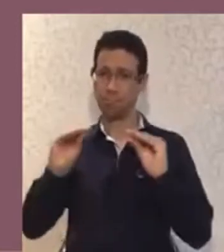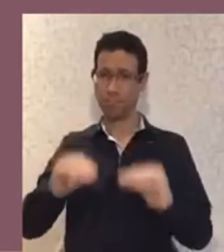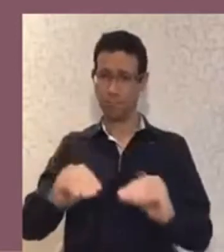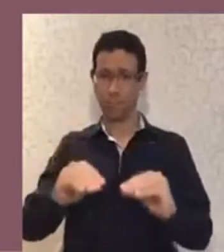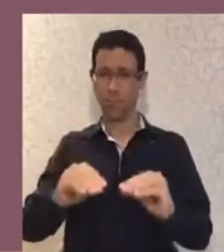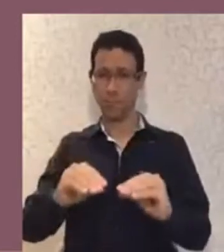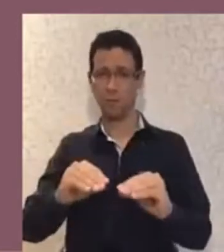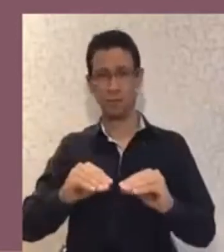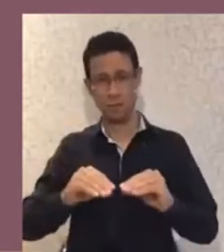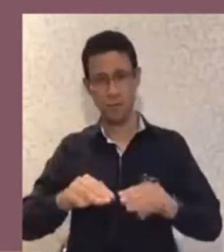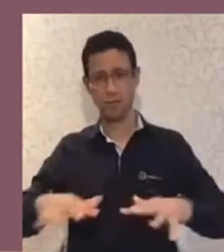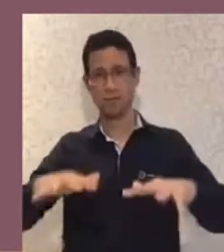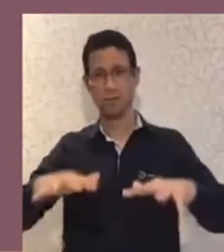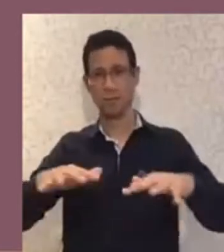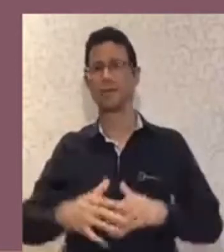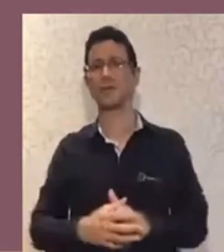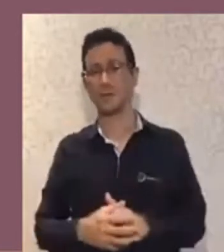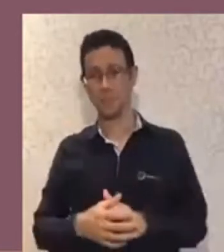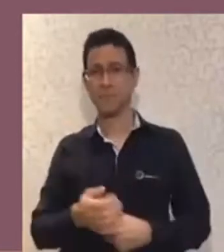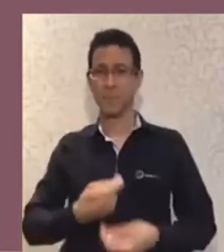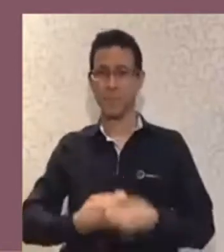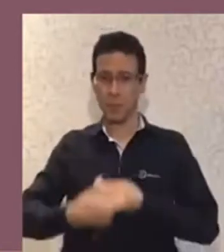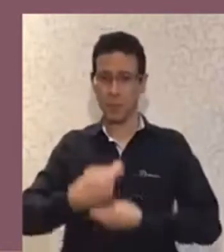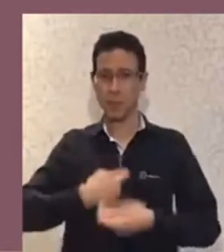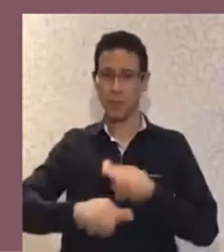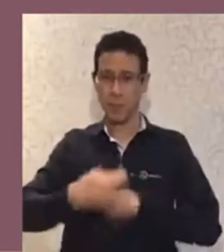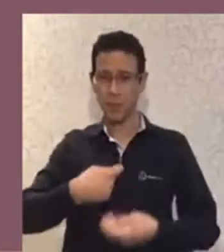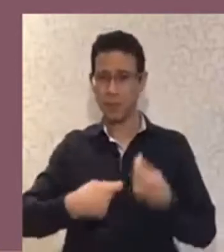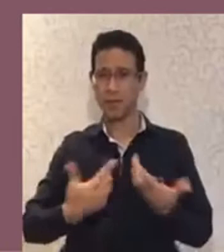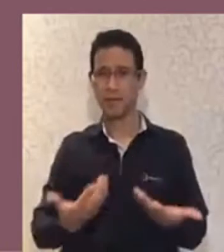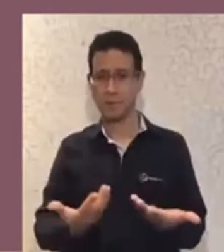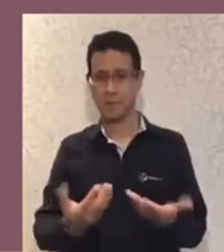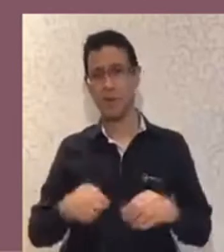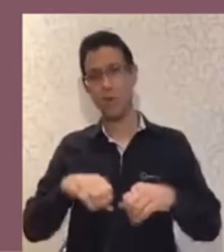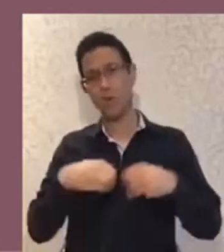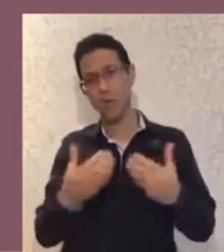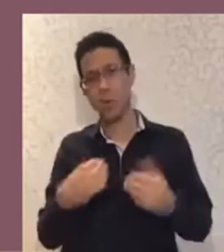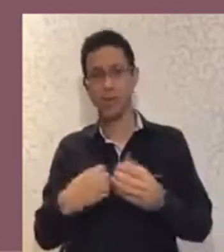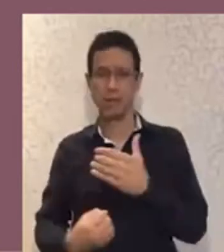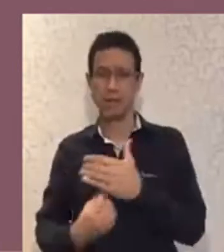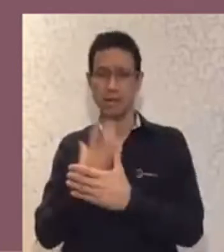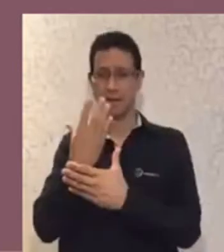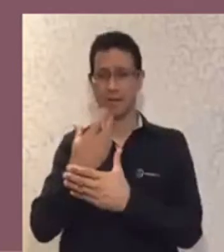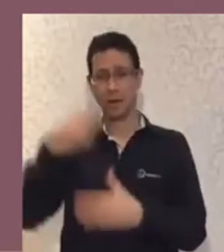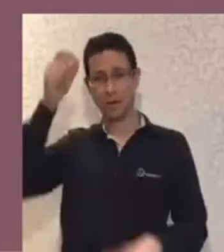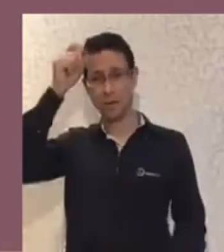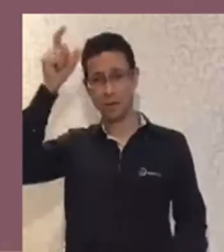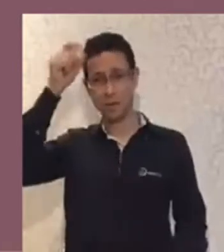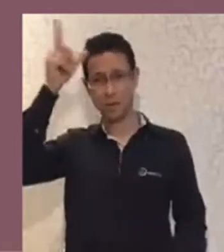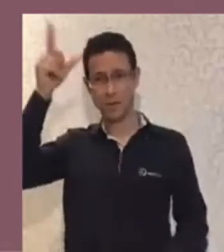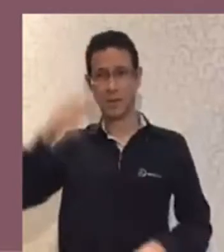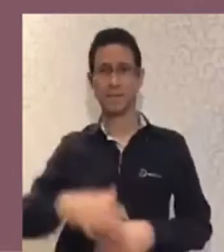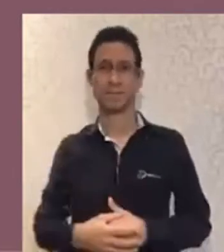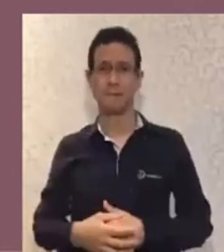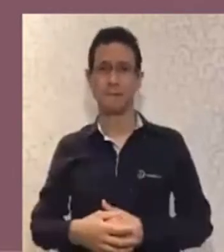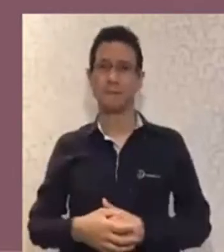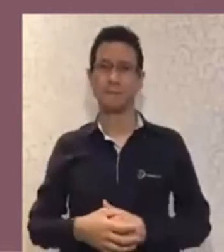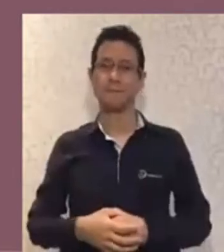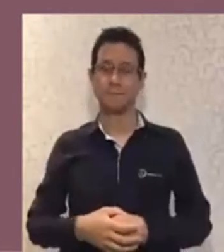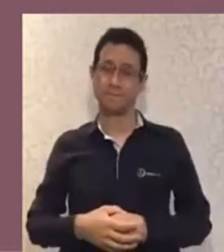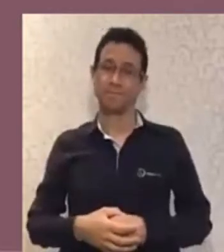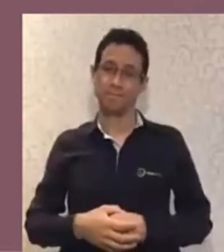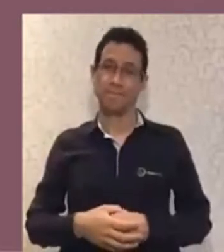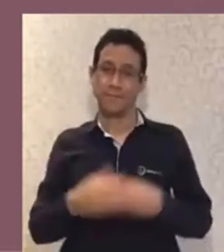Como economia, fosse como criação de uma cultura. Então, neste